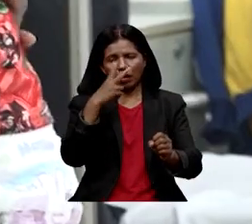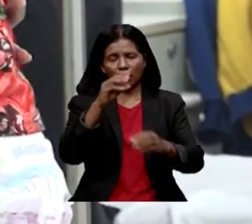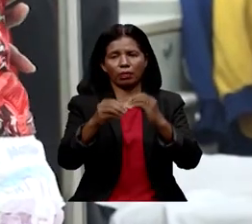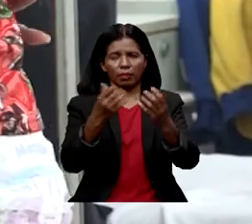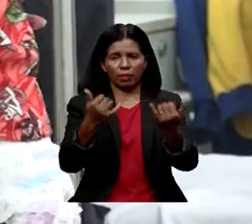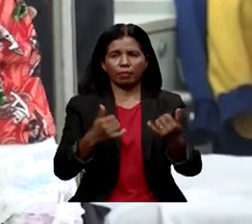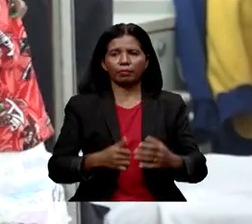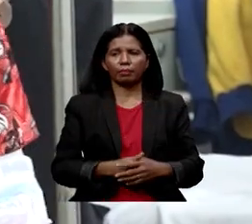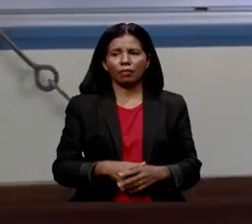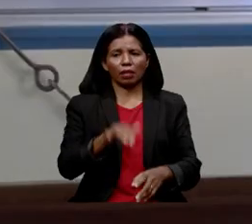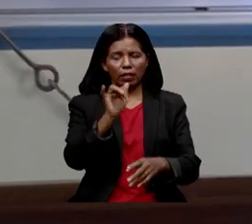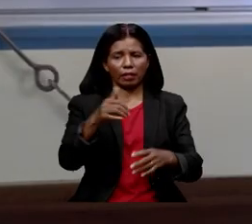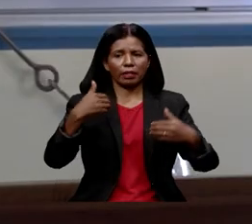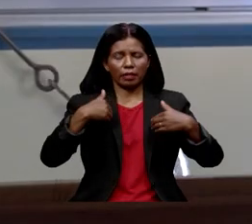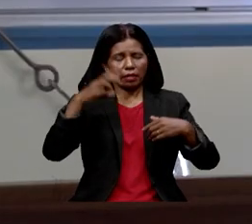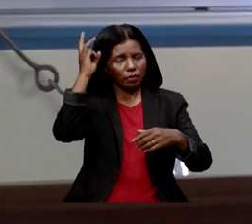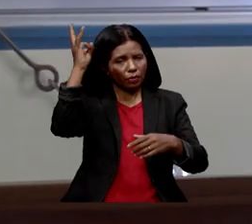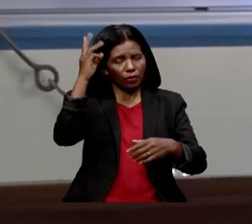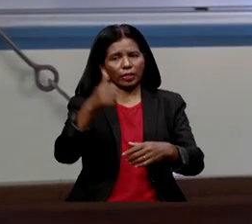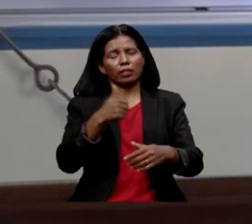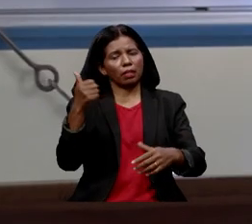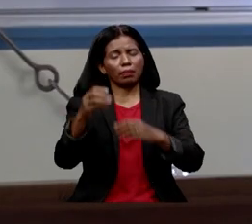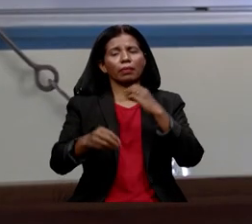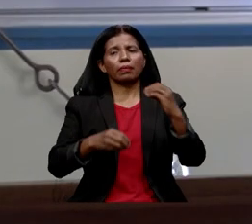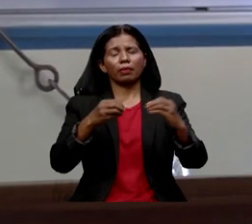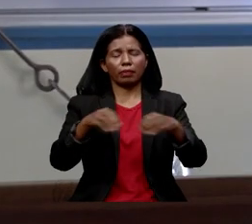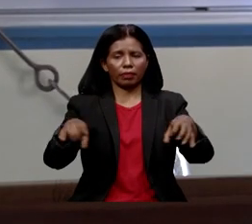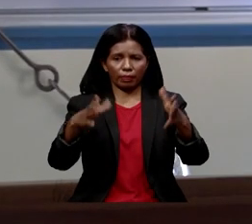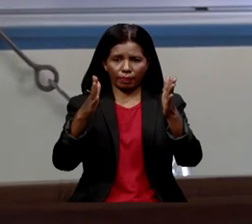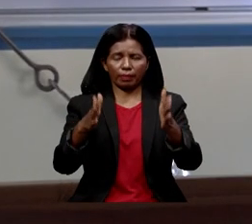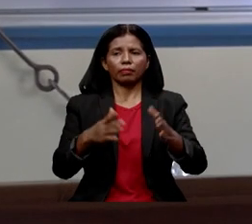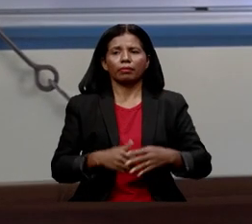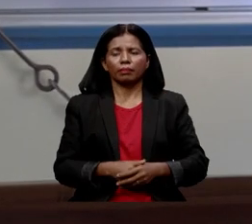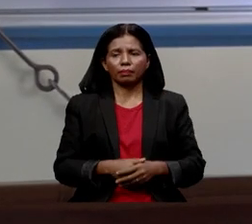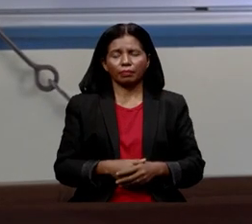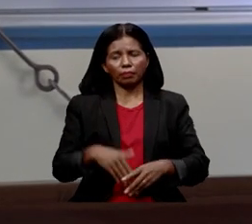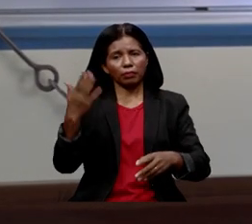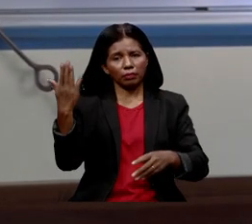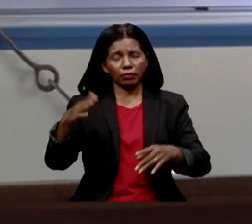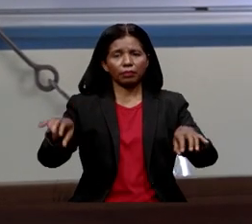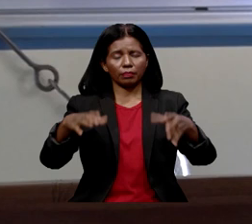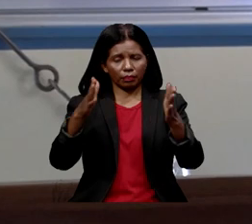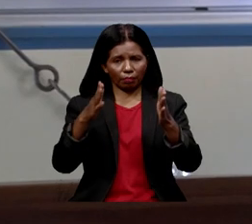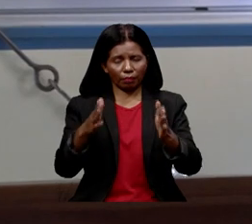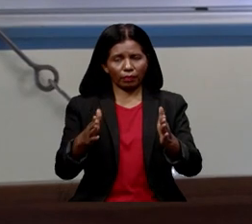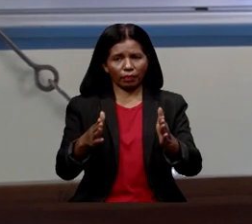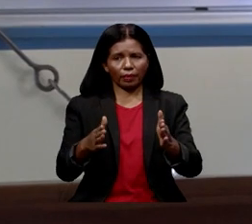Sim, e a preocupação selo como que cona ba recursos humanos. E a recursos humanos ne be